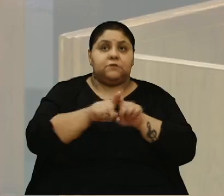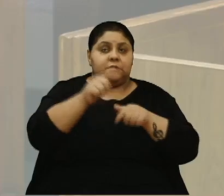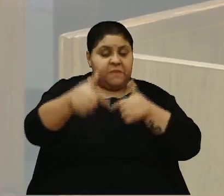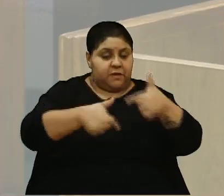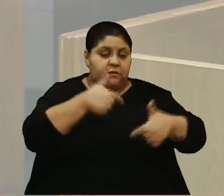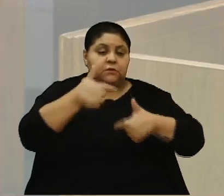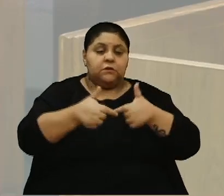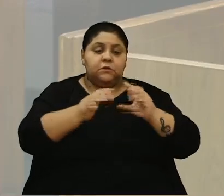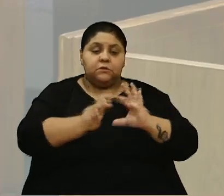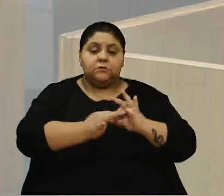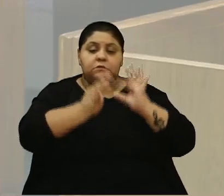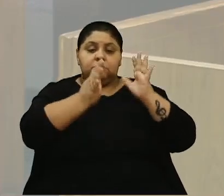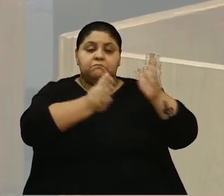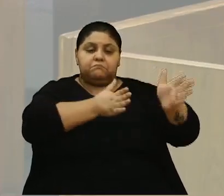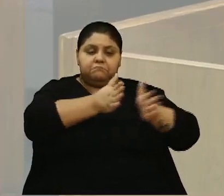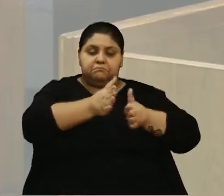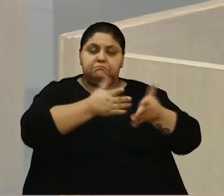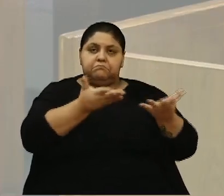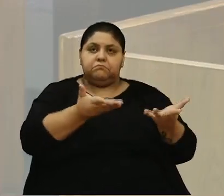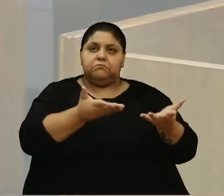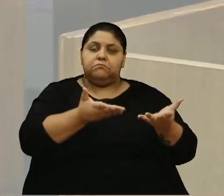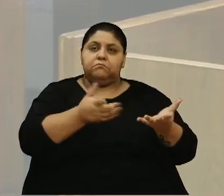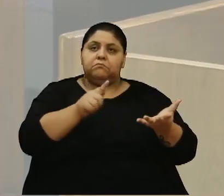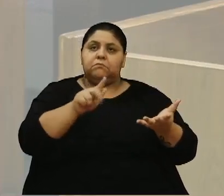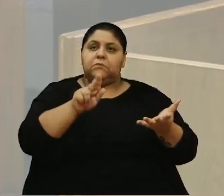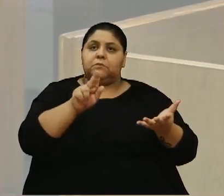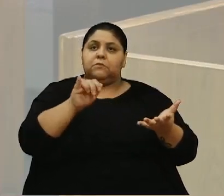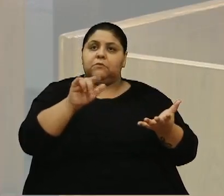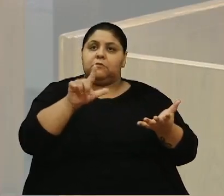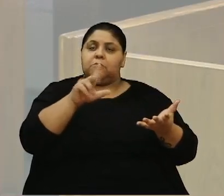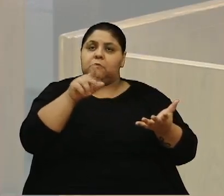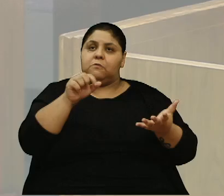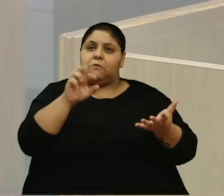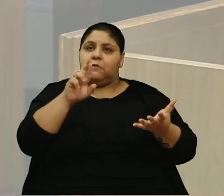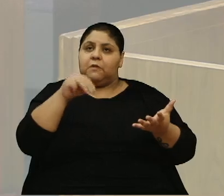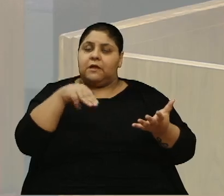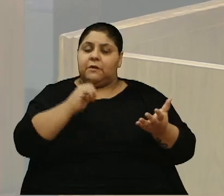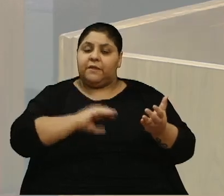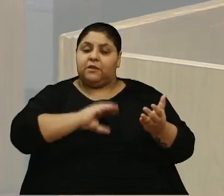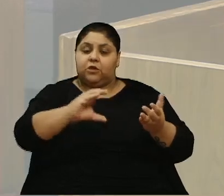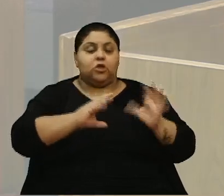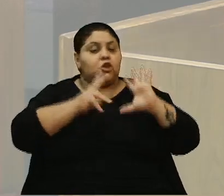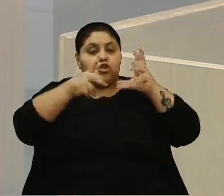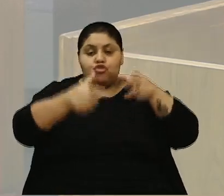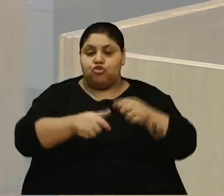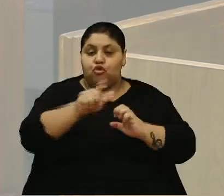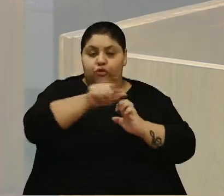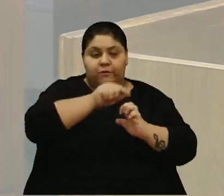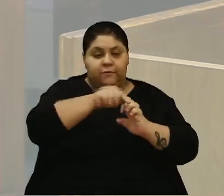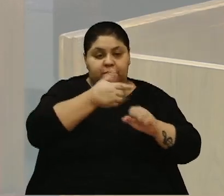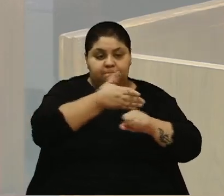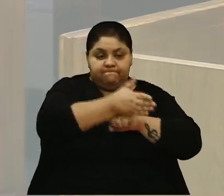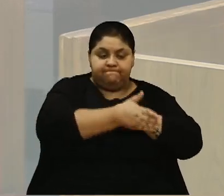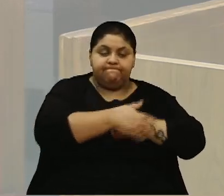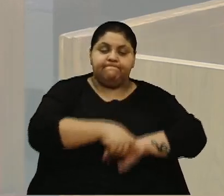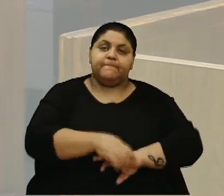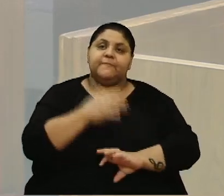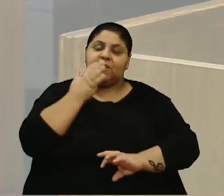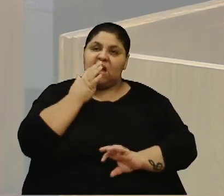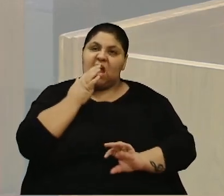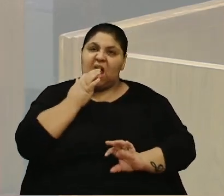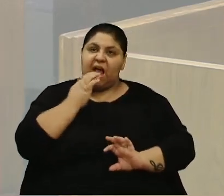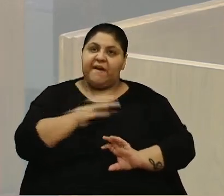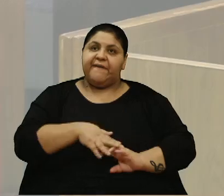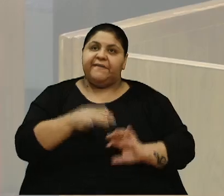na liberação de acessos aí, né, pelo Guilherme Sartor, na coordenação e todas as empresas envolvidas. E aí veio